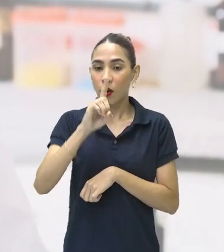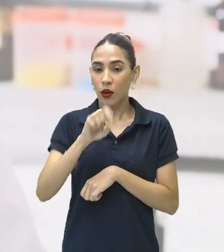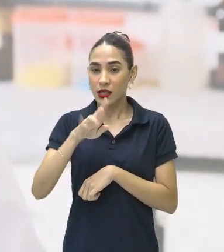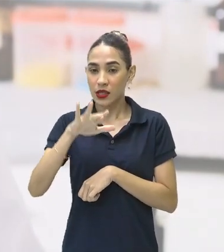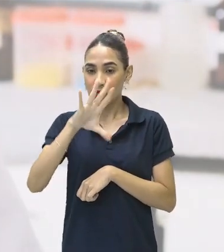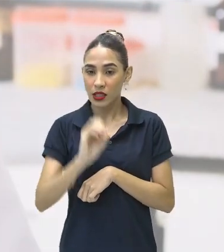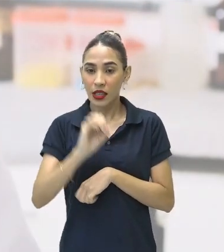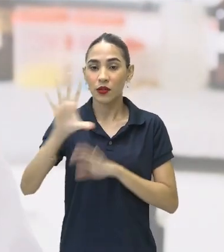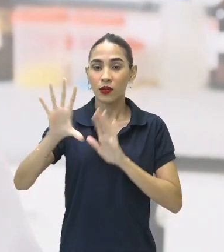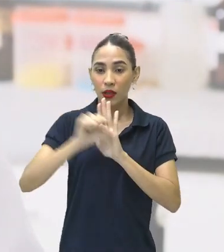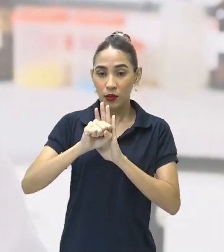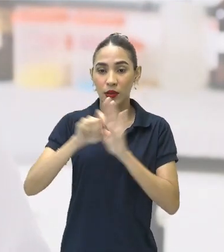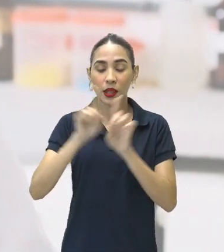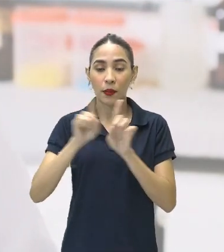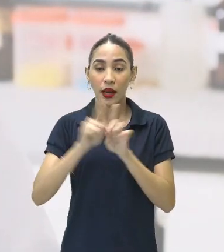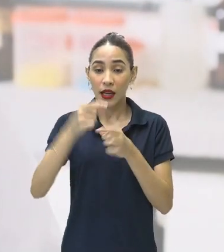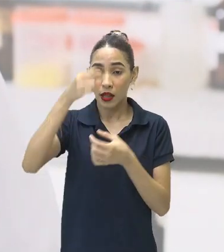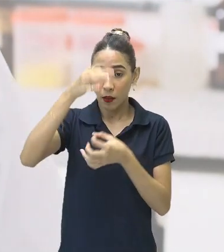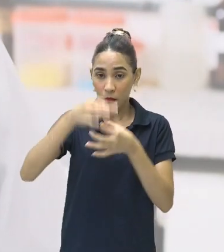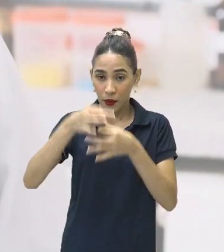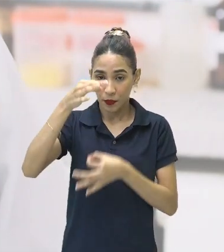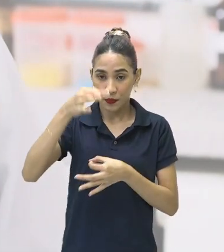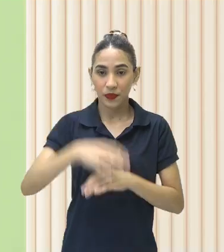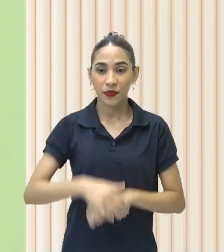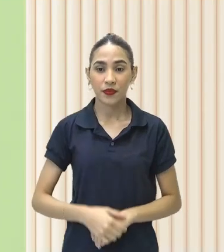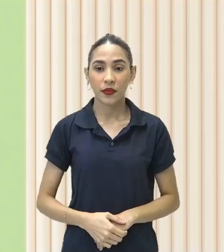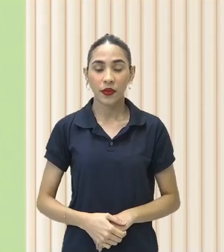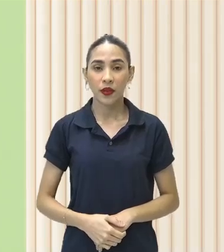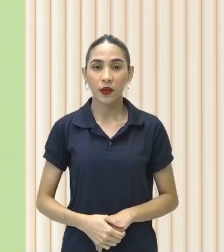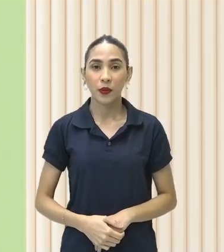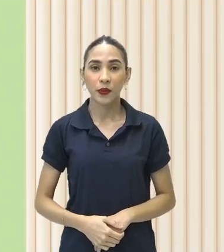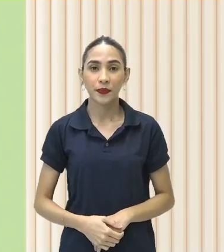foi consumida no recipiente.